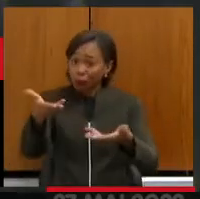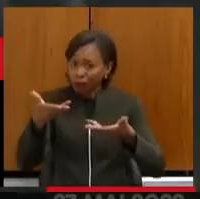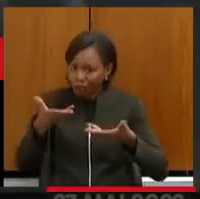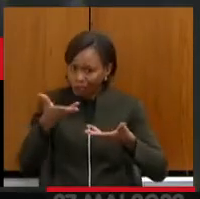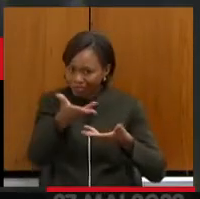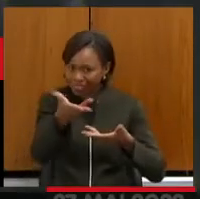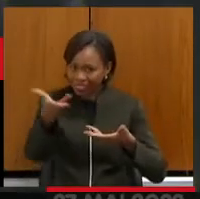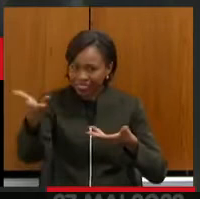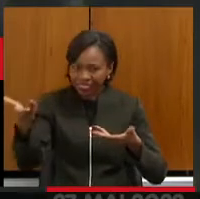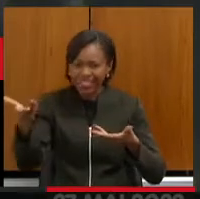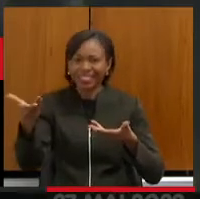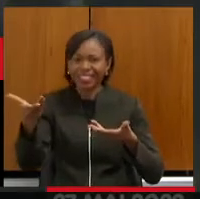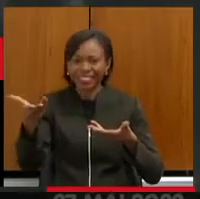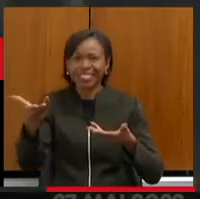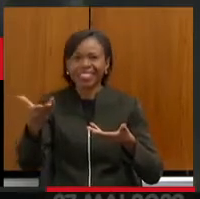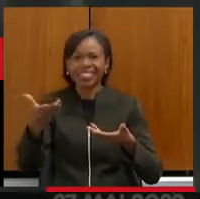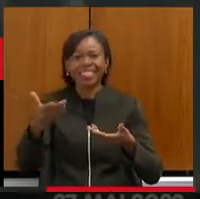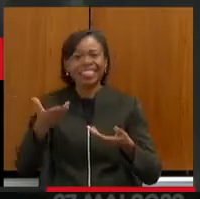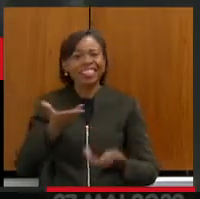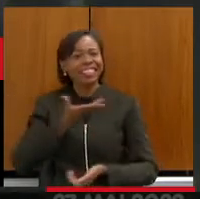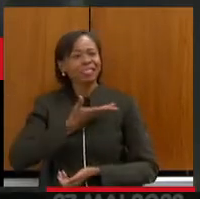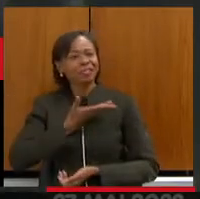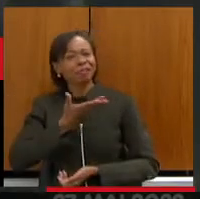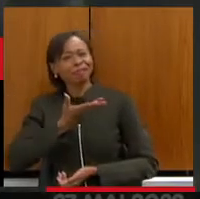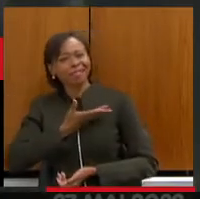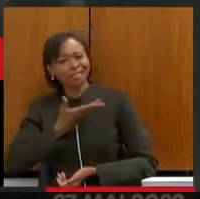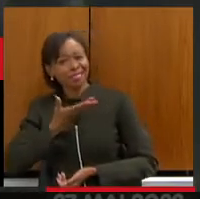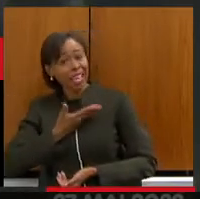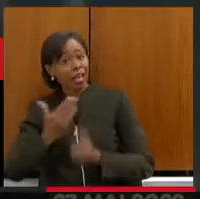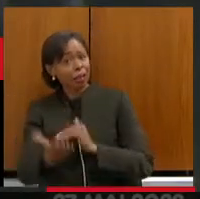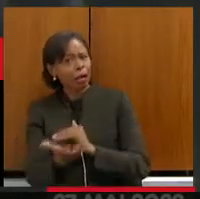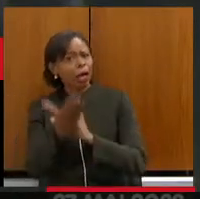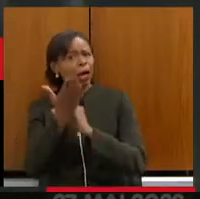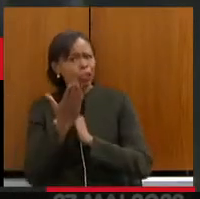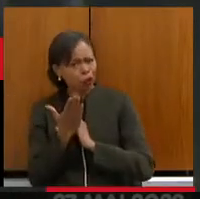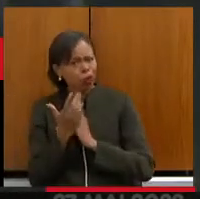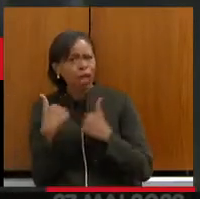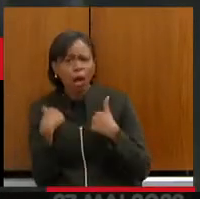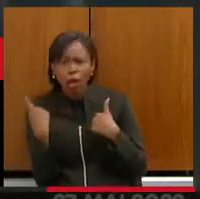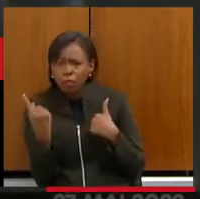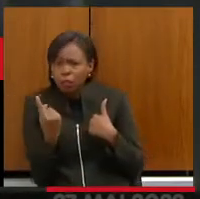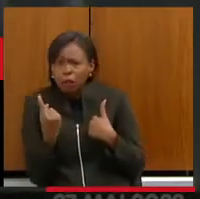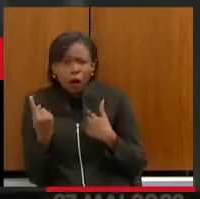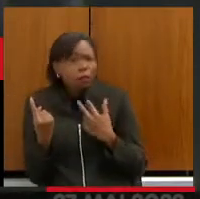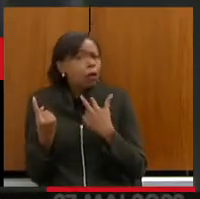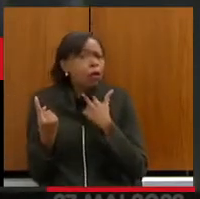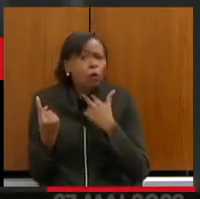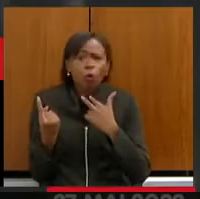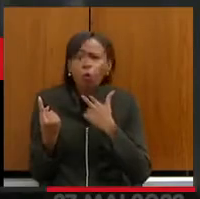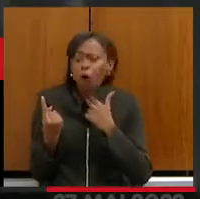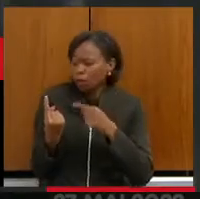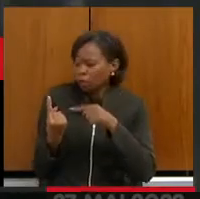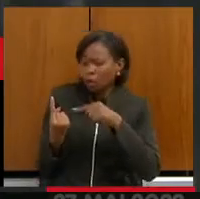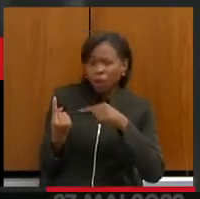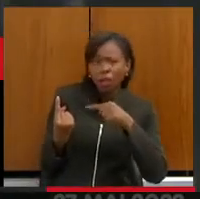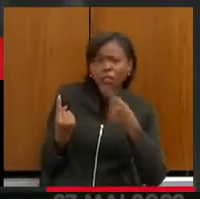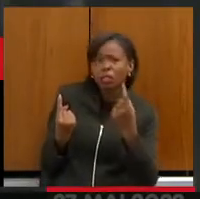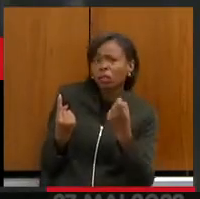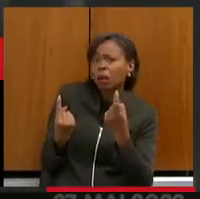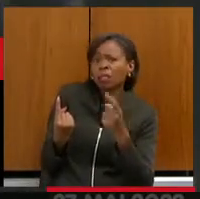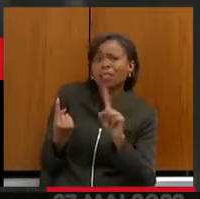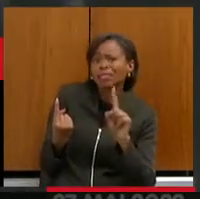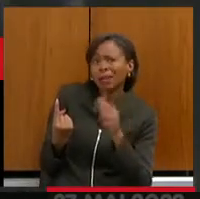vocês companheira me ajuda que eu não posso andar só eu sozinha do